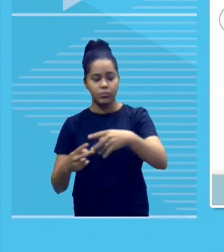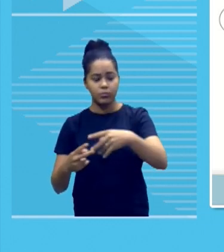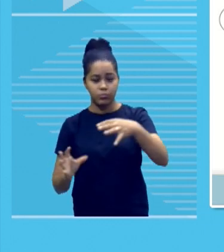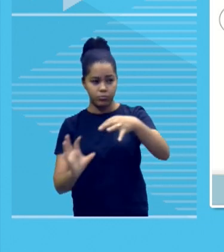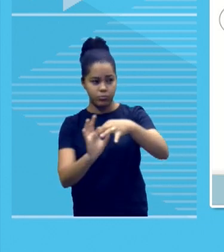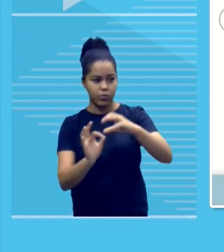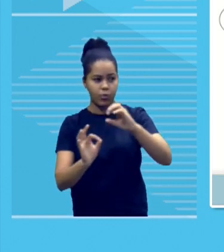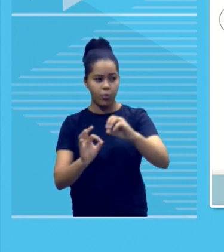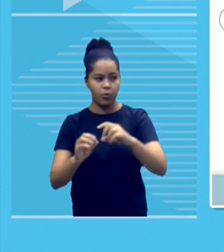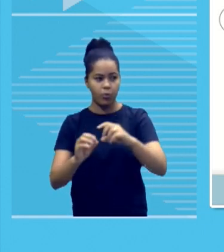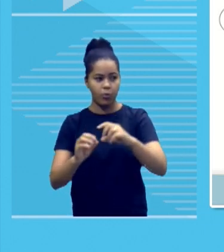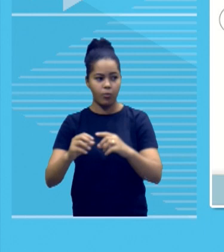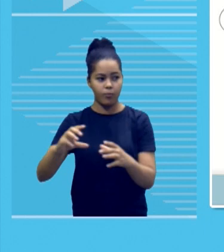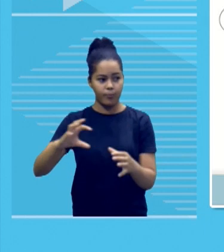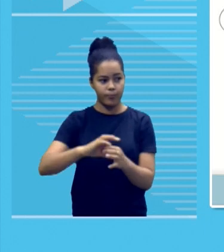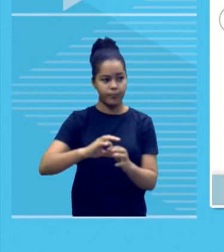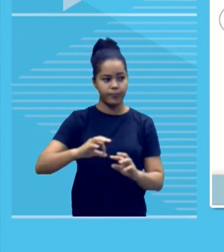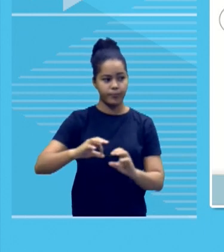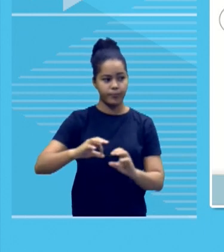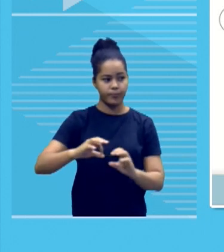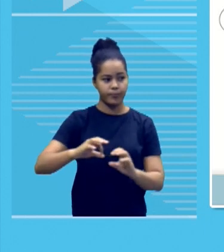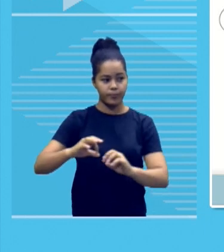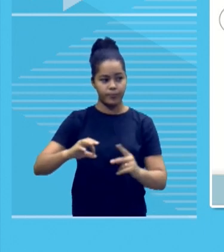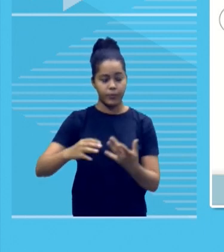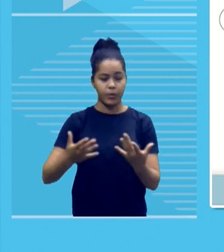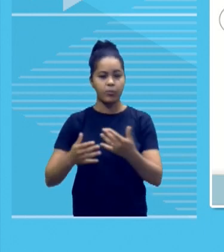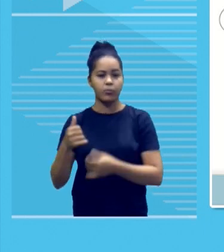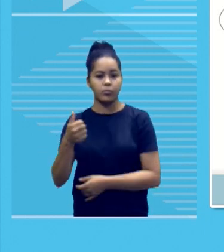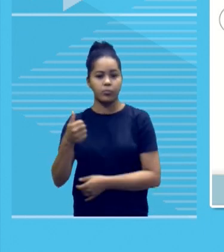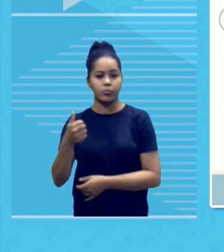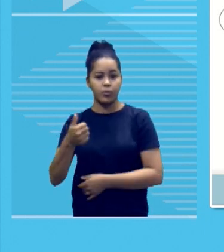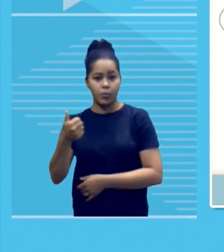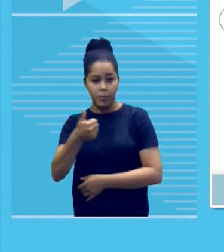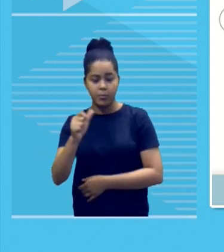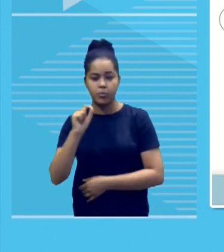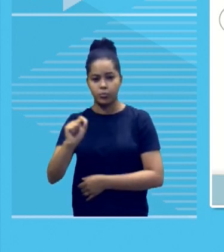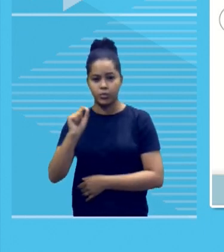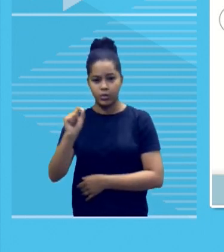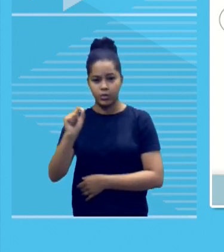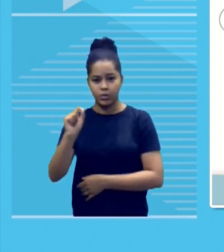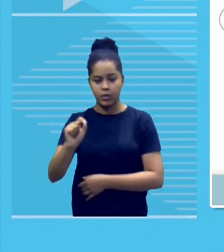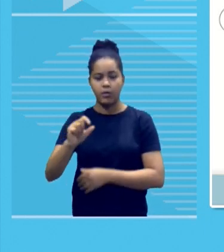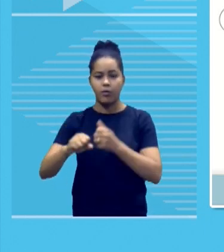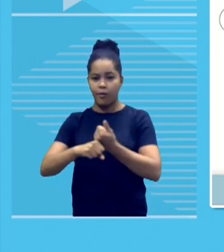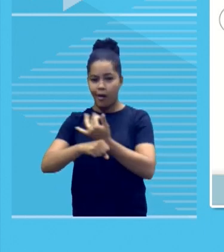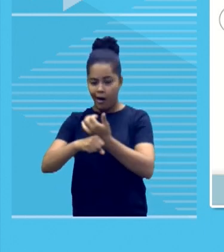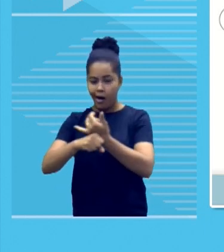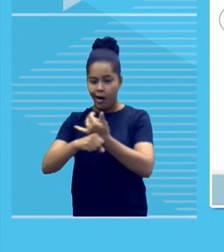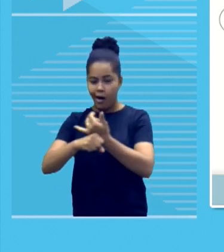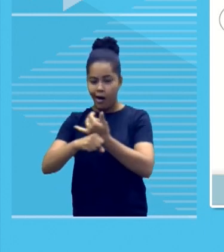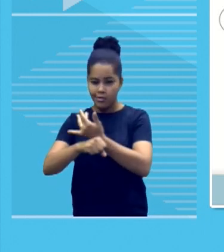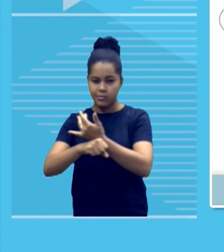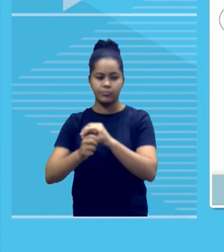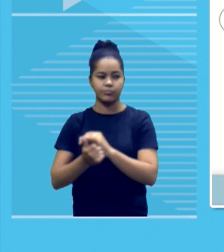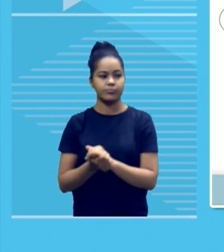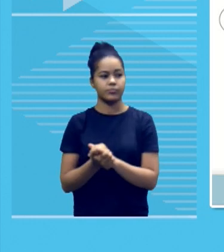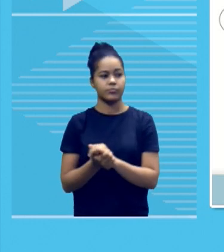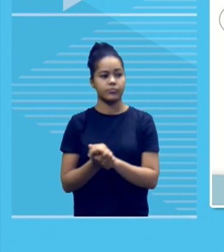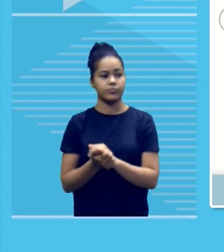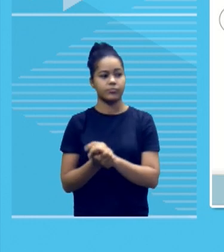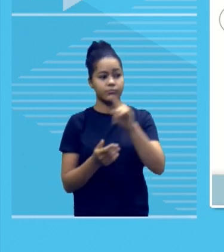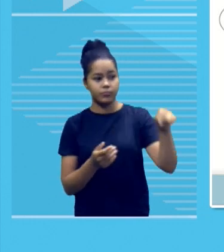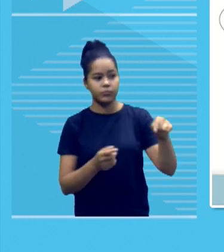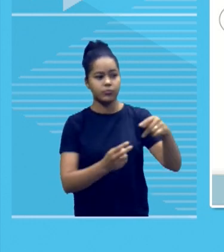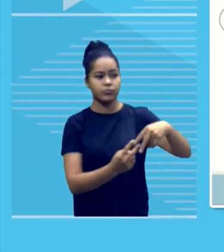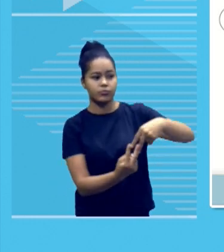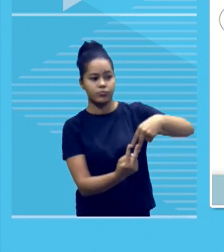orgânica é essa professora aí ó primeiro é o ácido carboxílico Coloquei até aqui para você ó para facilitar o entendimento e